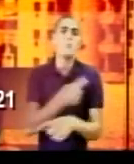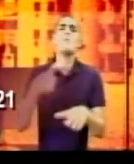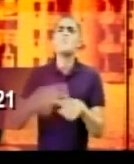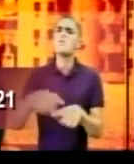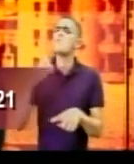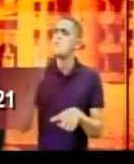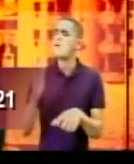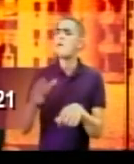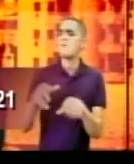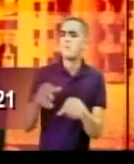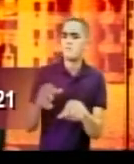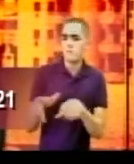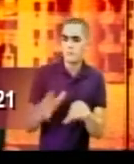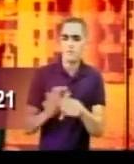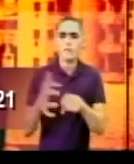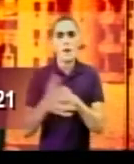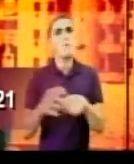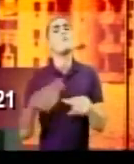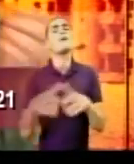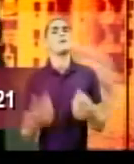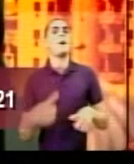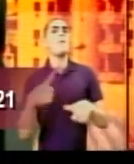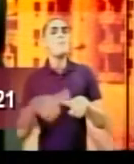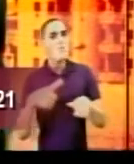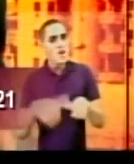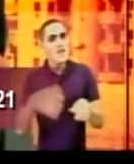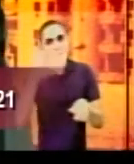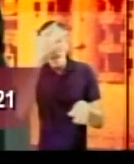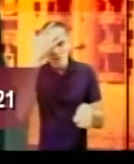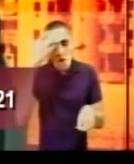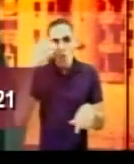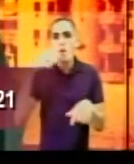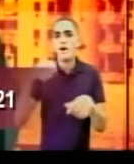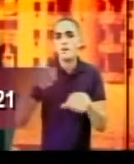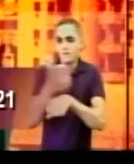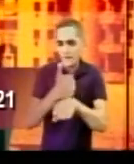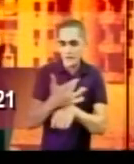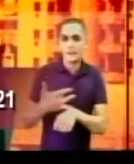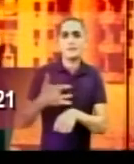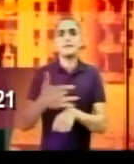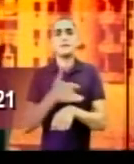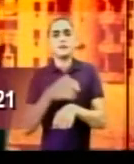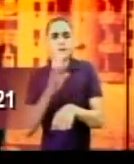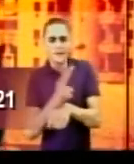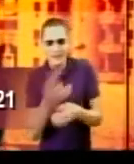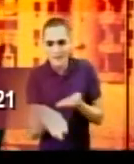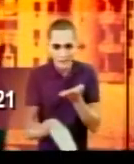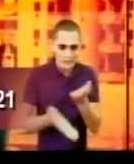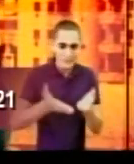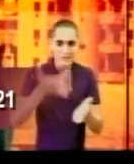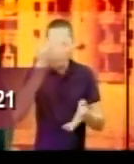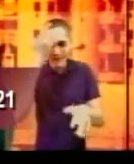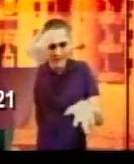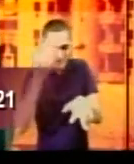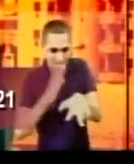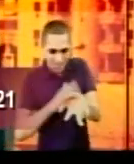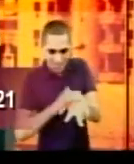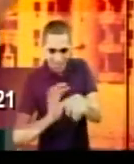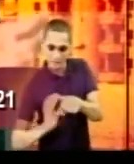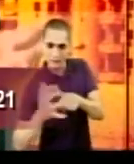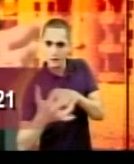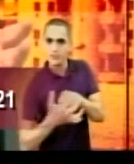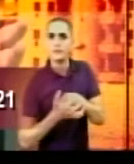quê? Porque é a nossa força de trabalho. A Andréia colocou agora. Se eu perco um funcionário, ele